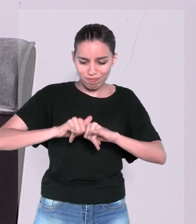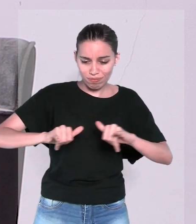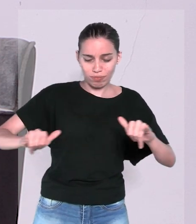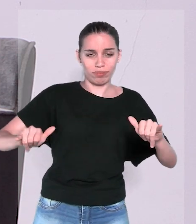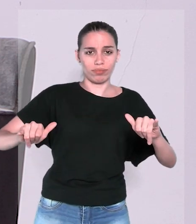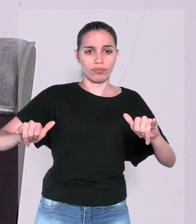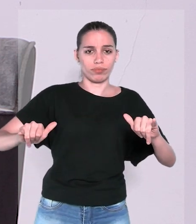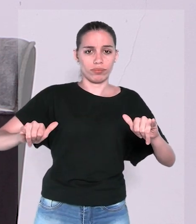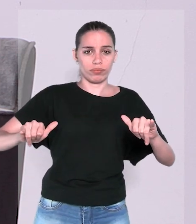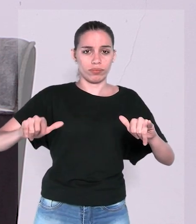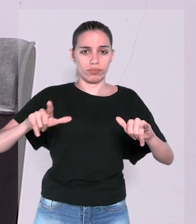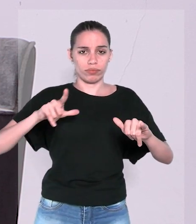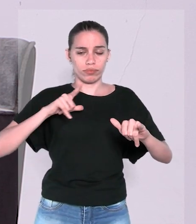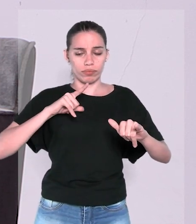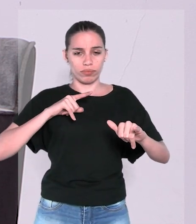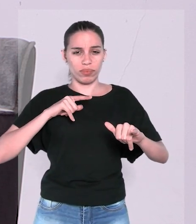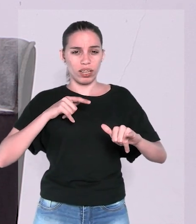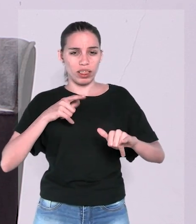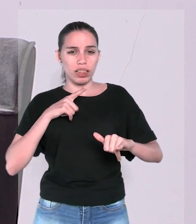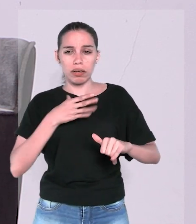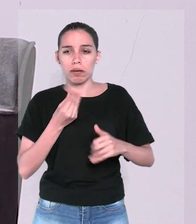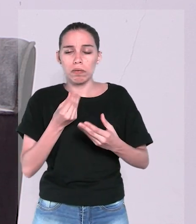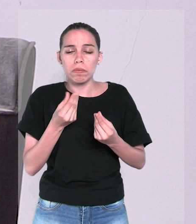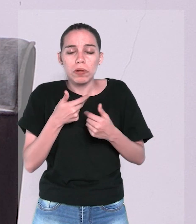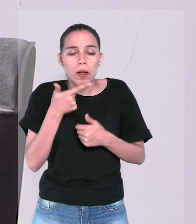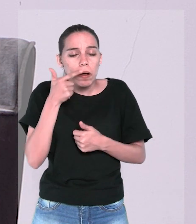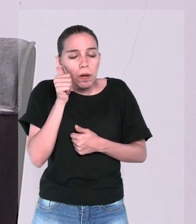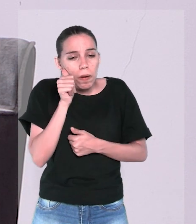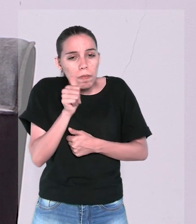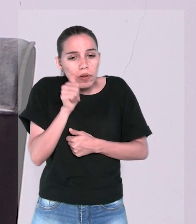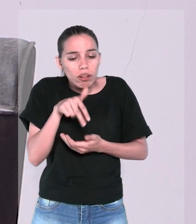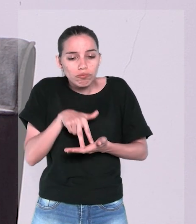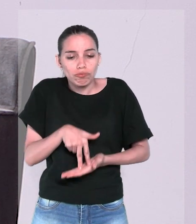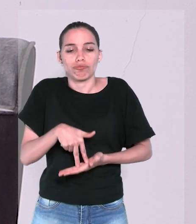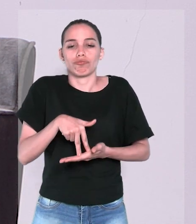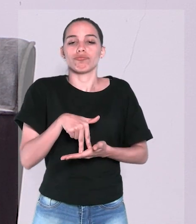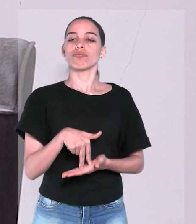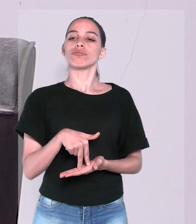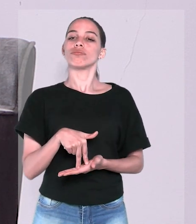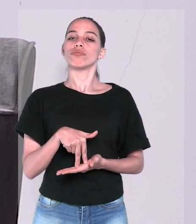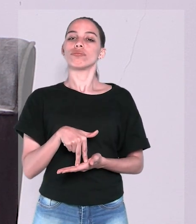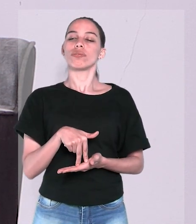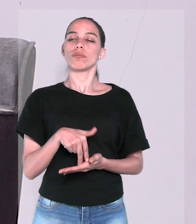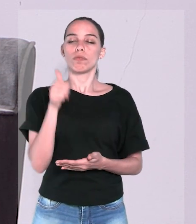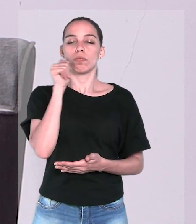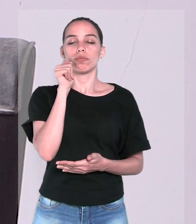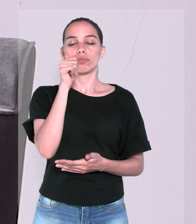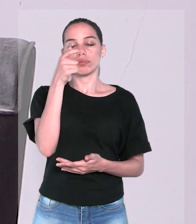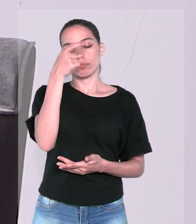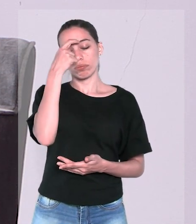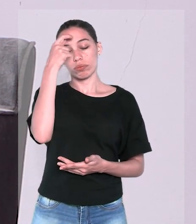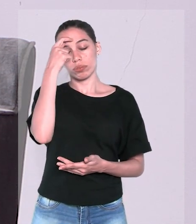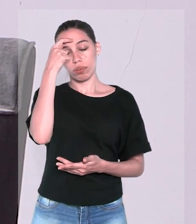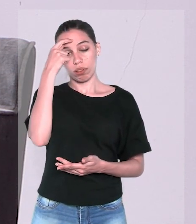a palavra se adequa aqui. Você está muito mais lúcida, eu acho melhor a palavra, muito mais lúcida da sua consciência. Então, eu